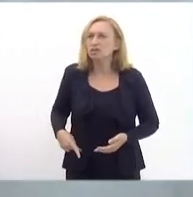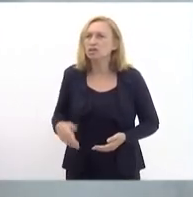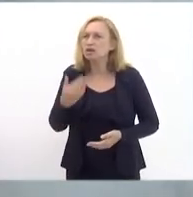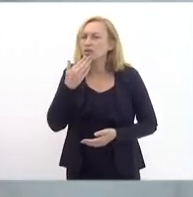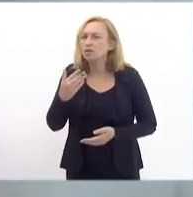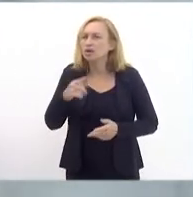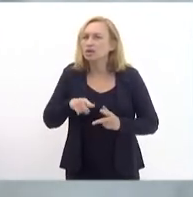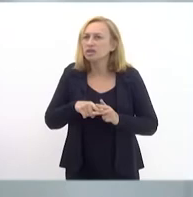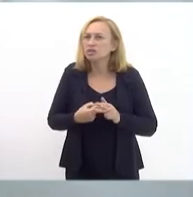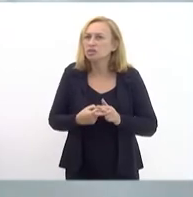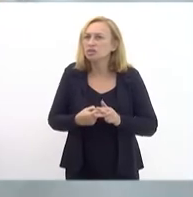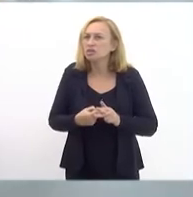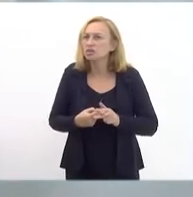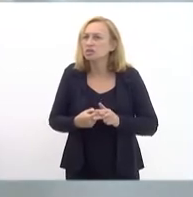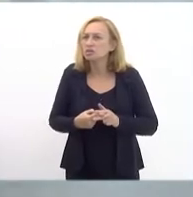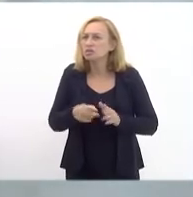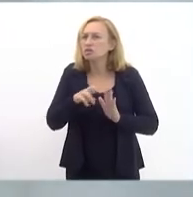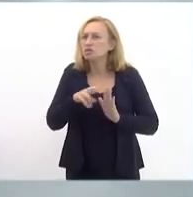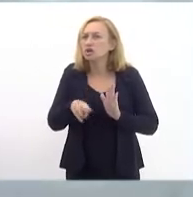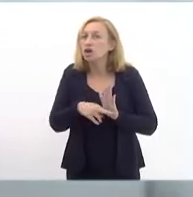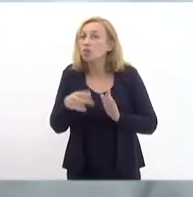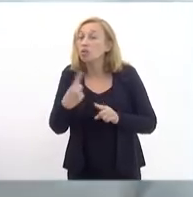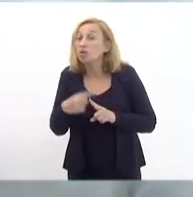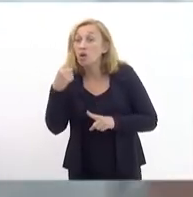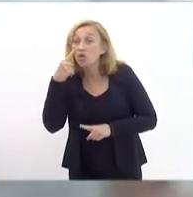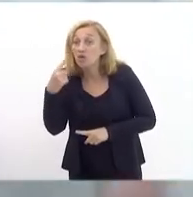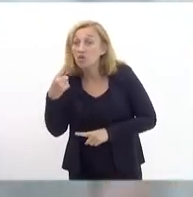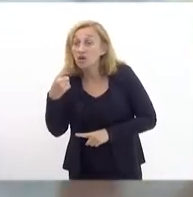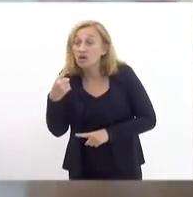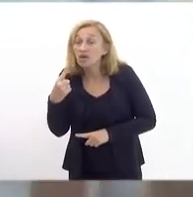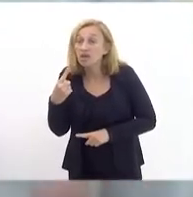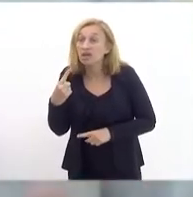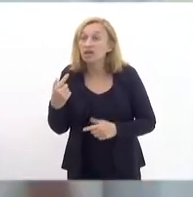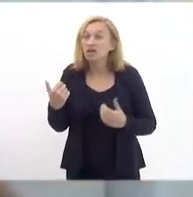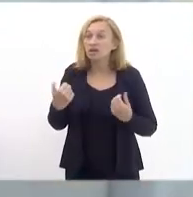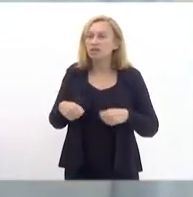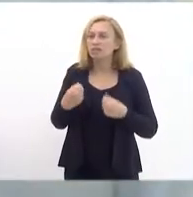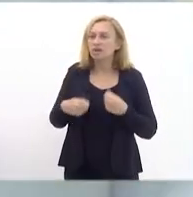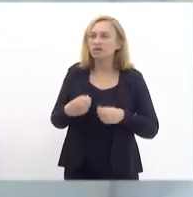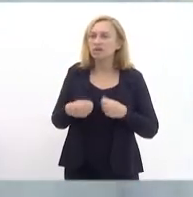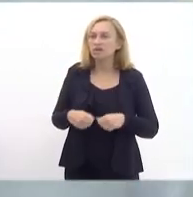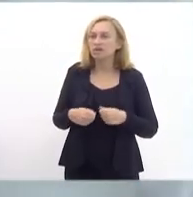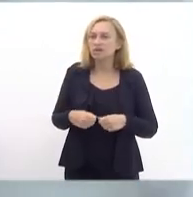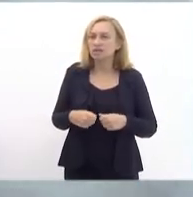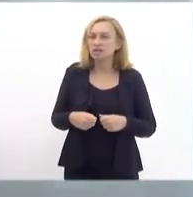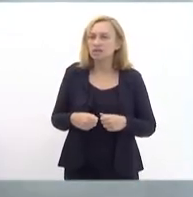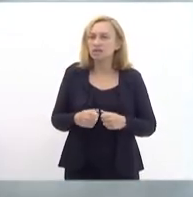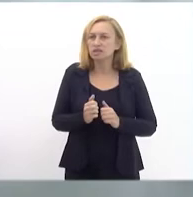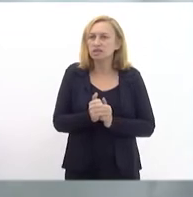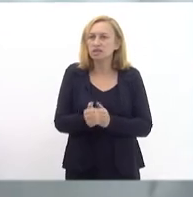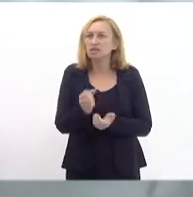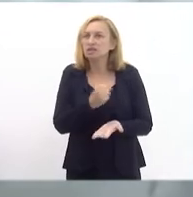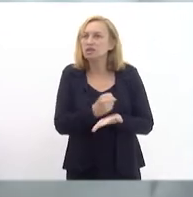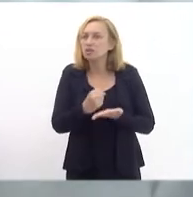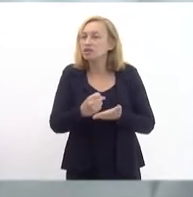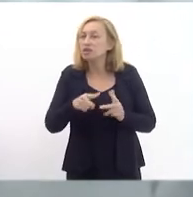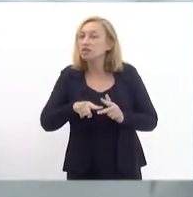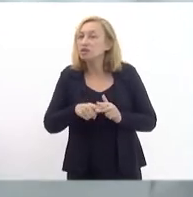ajuste de conduta, porque o que vejo é especificamente declarado no contrato